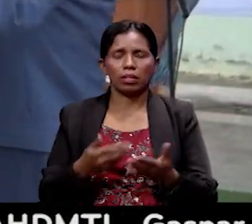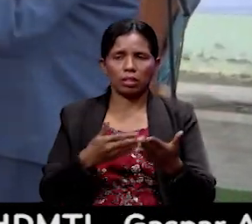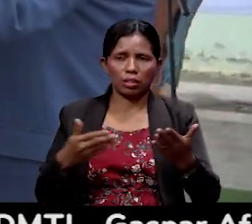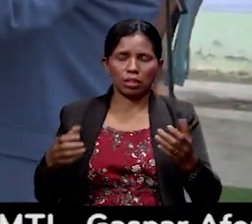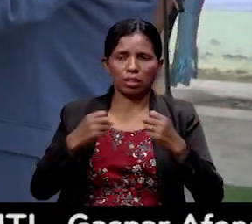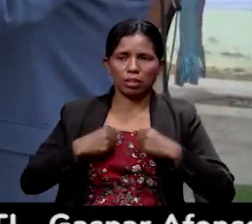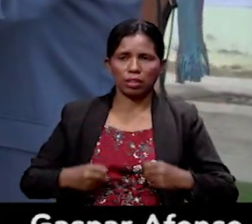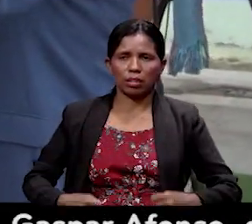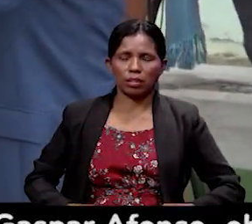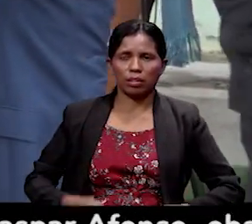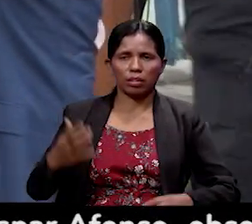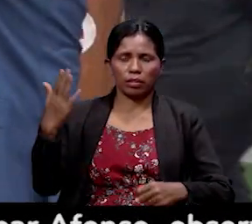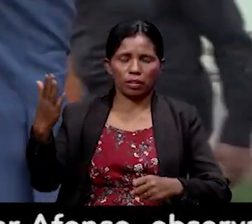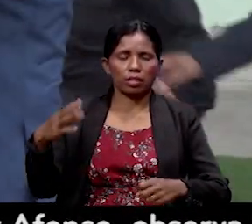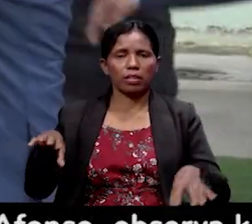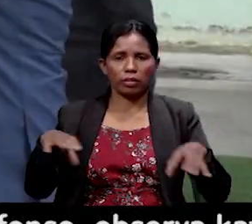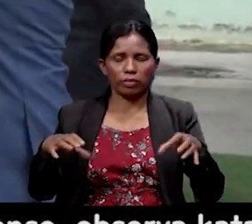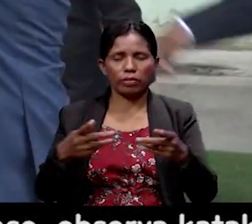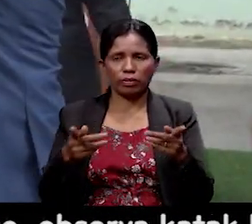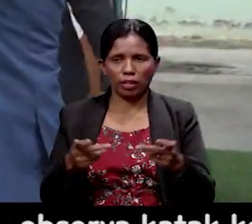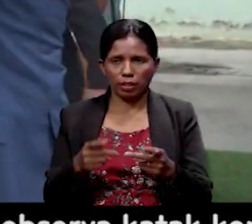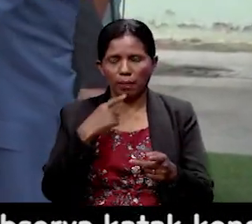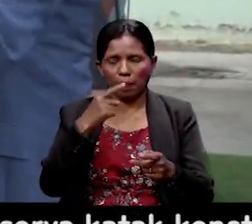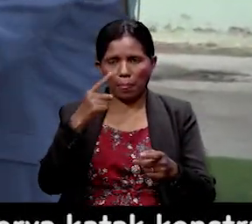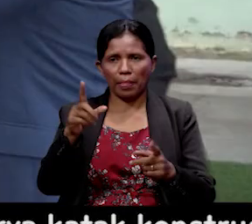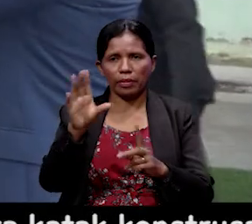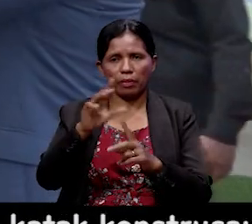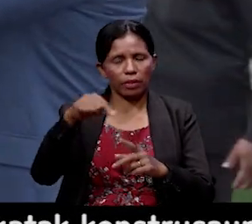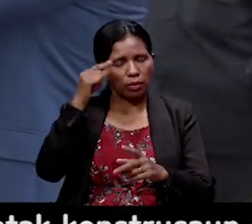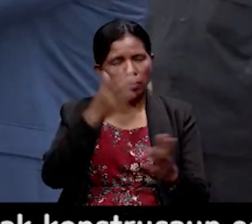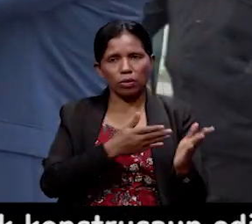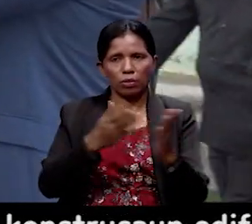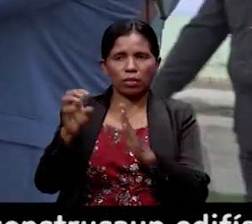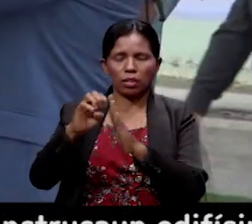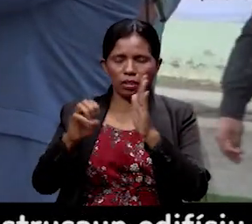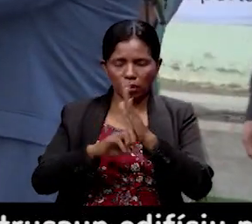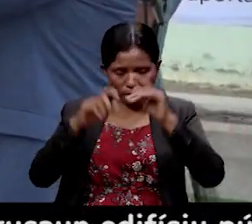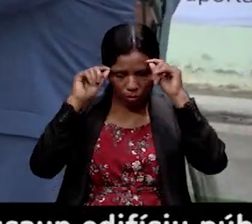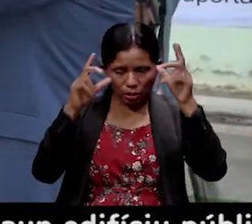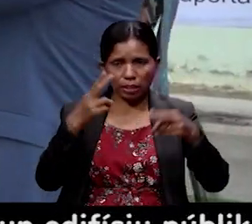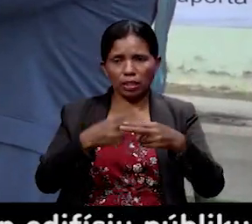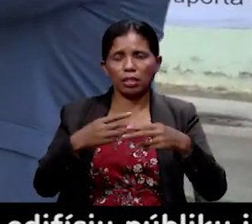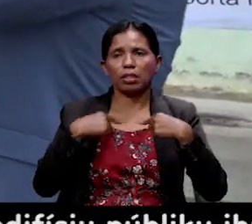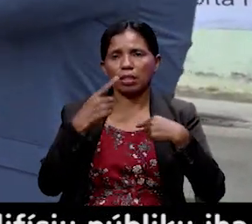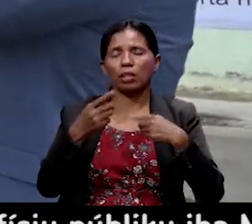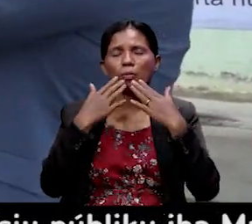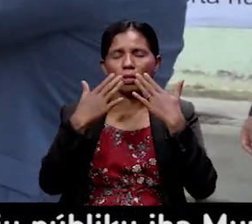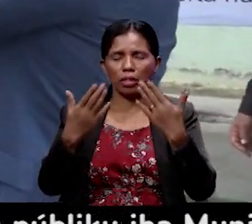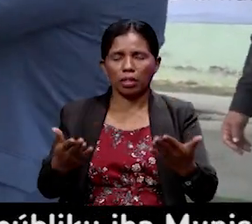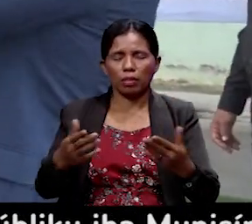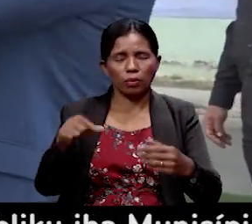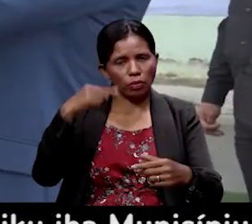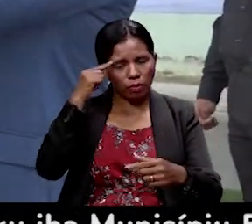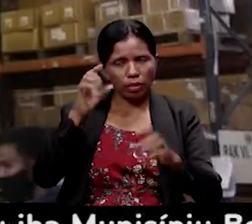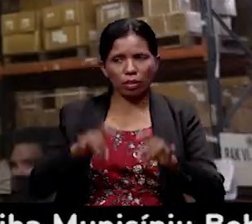saúde Kampung Alordilim. Sefe Governu Tarumatanduak lore Estado Timor-Leste Ninaran, hato agradecimento kleam ba Governu Australia